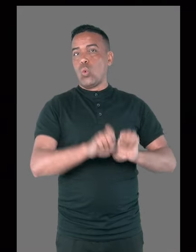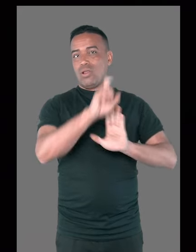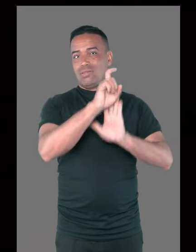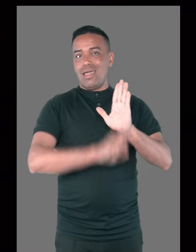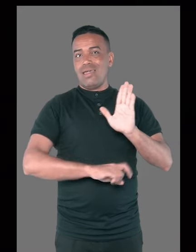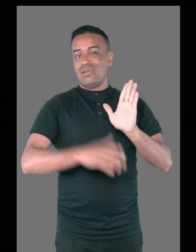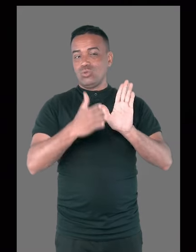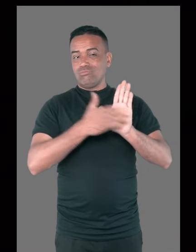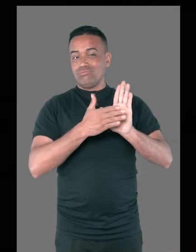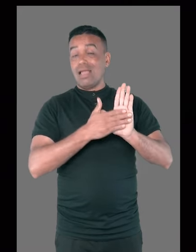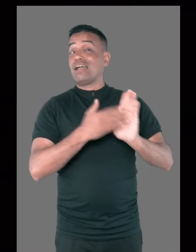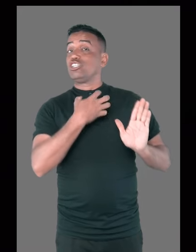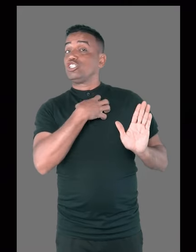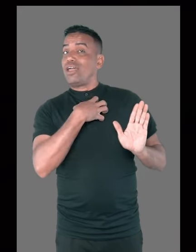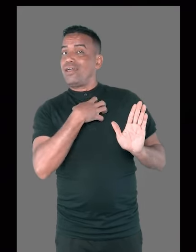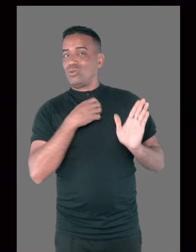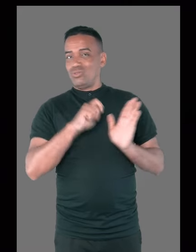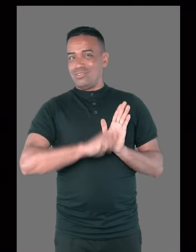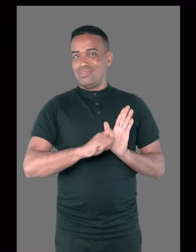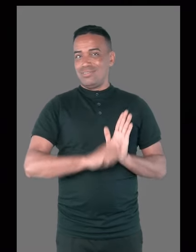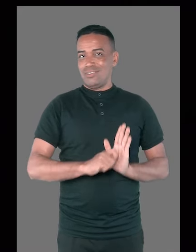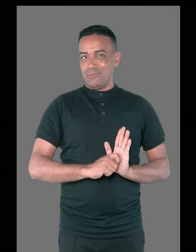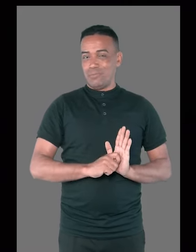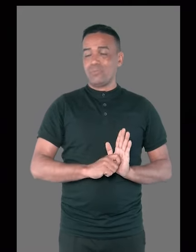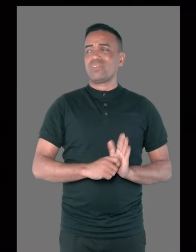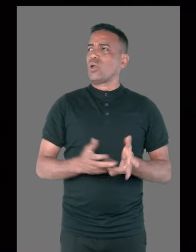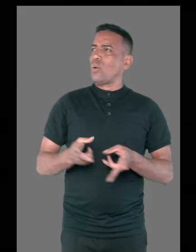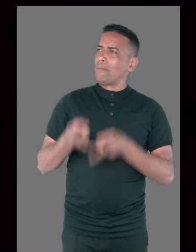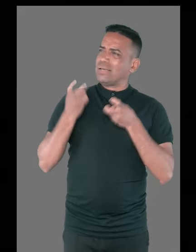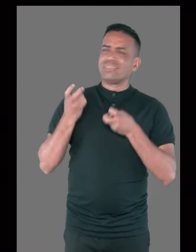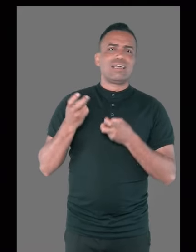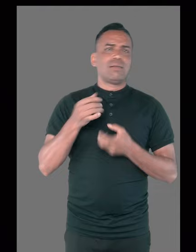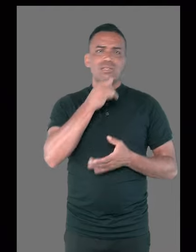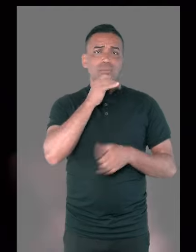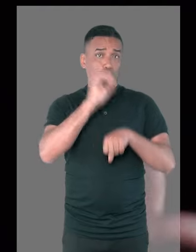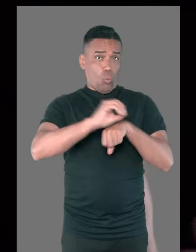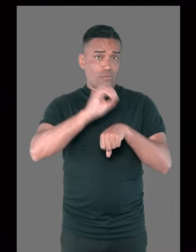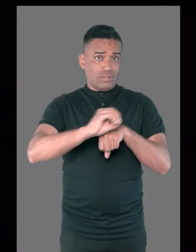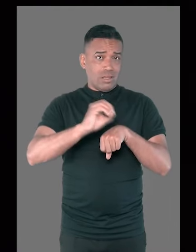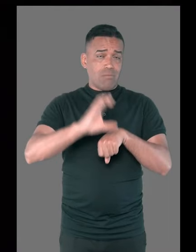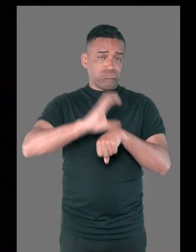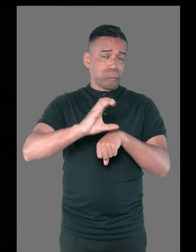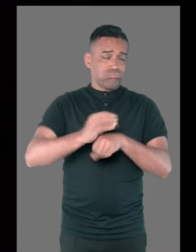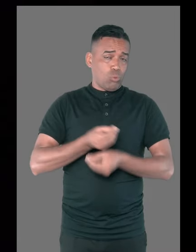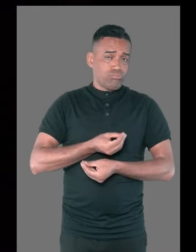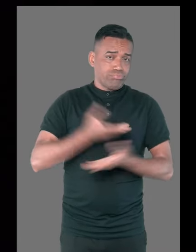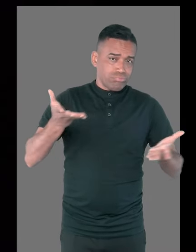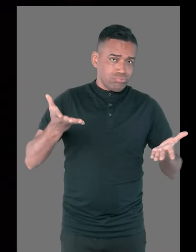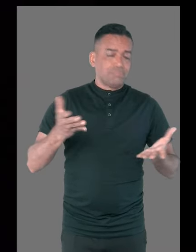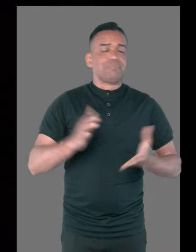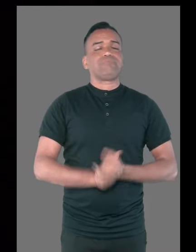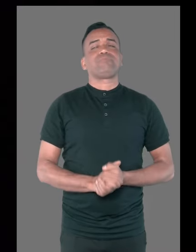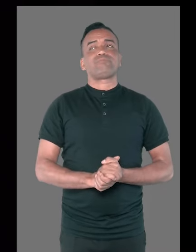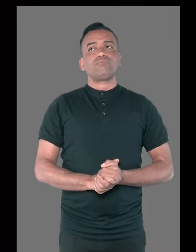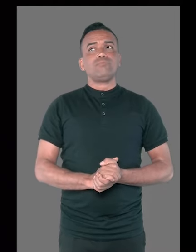escrita. Porque me parece, assim, e eu percebo muito isso nas oficinas que eu dou, nas outras, é